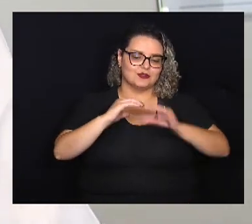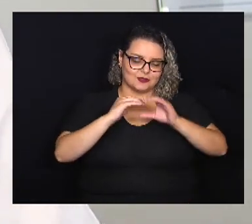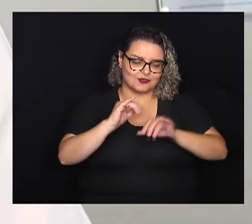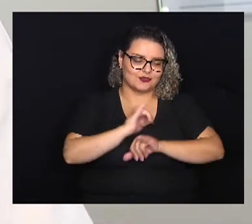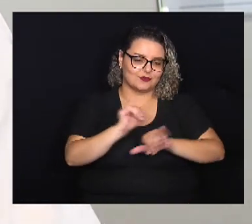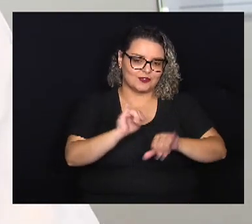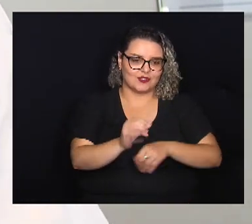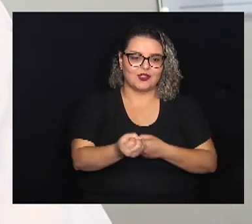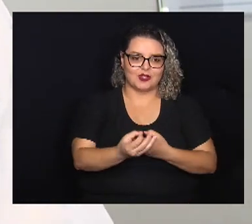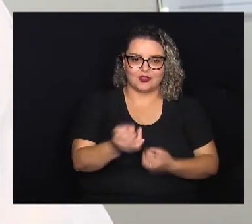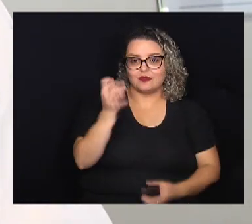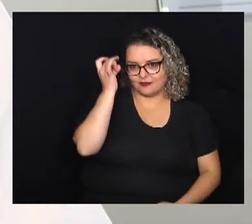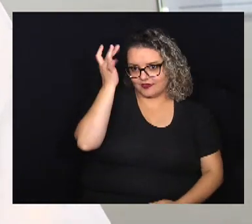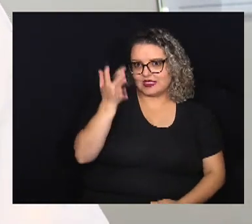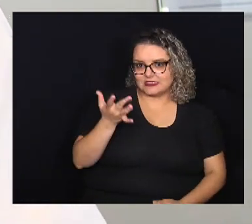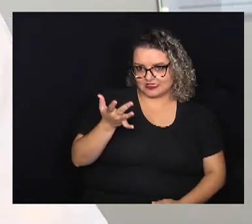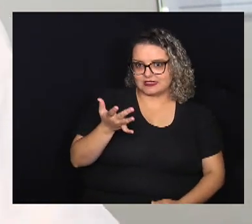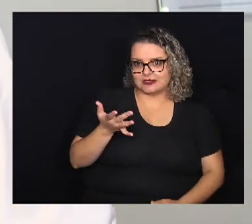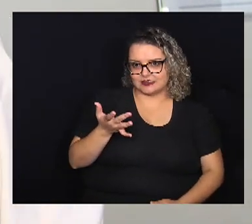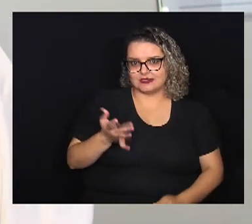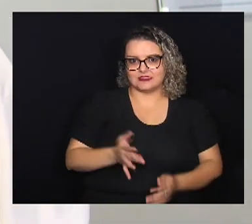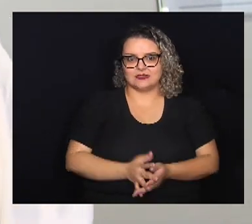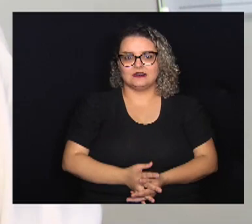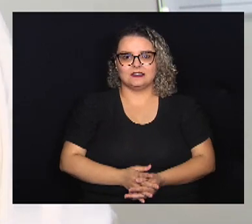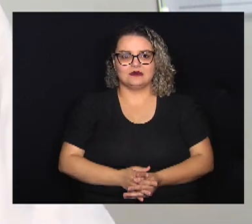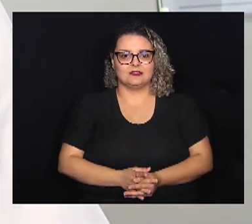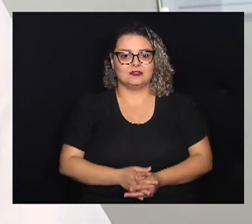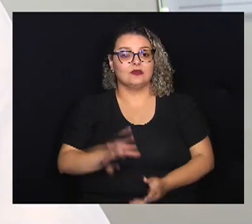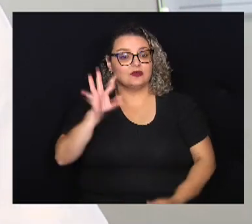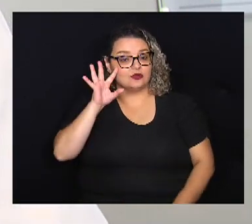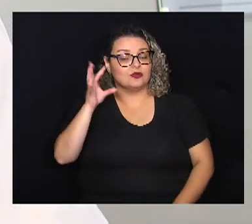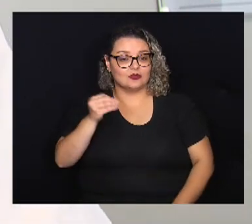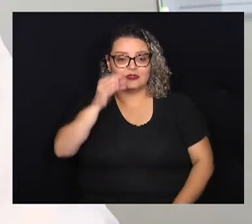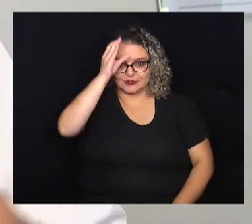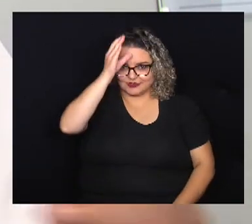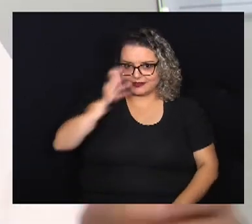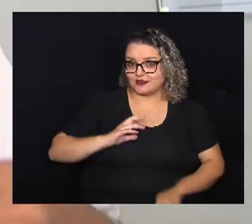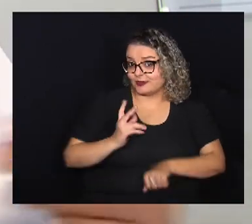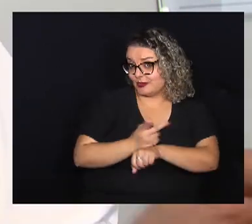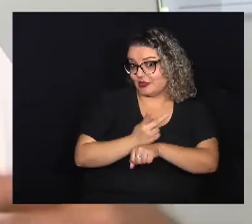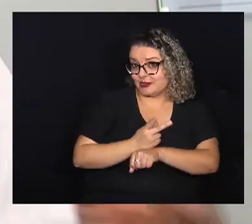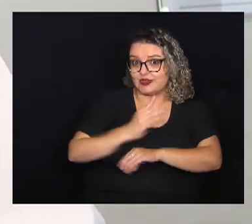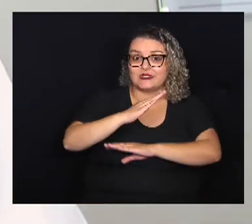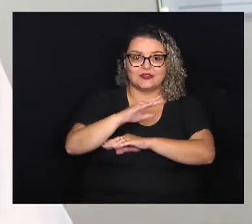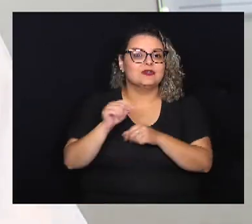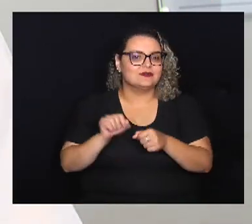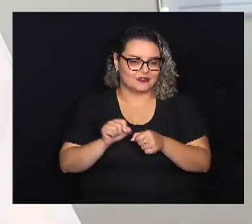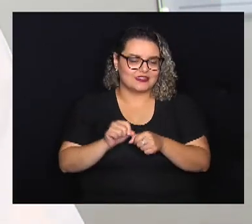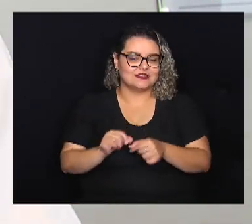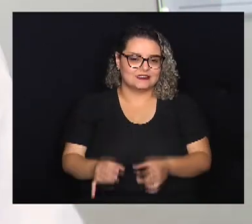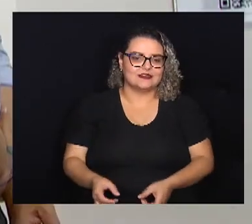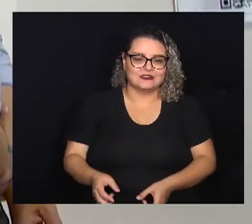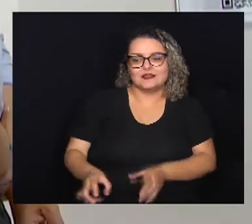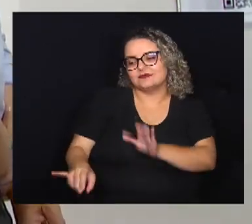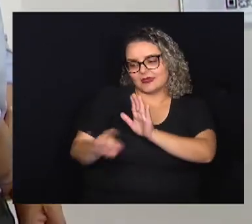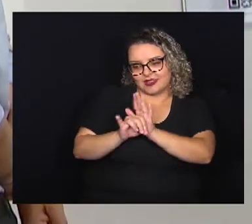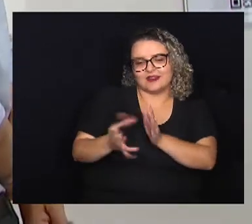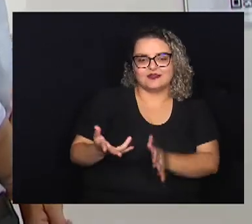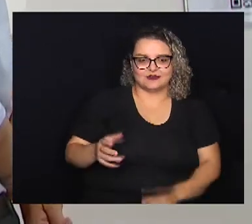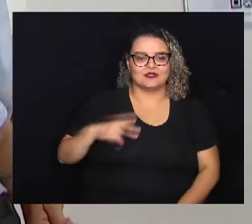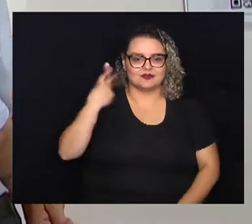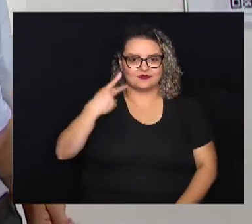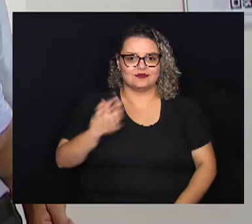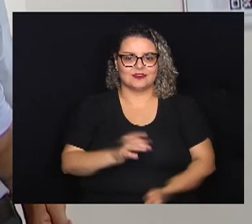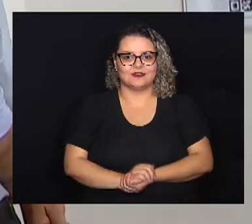informar, facilitar o conhecimento do cidadão que busca na Câmara e fazer a identificação dos vereadores da Casa. O